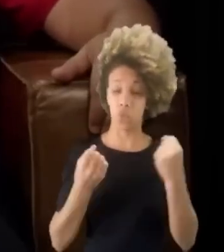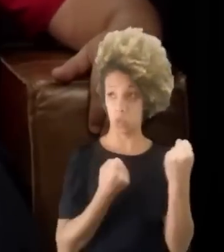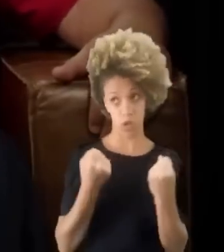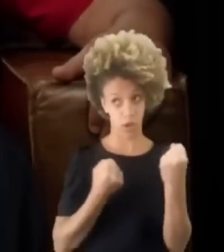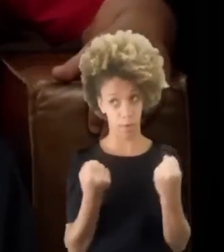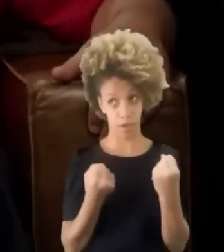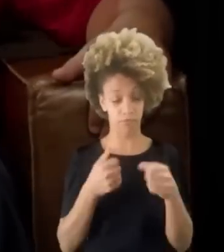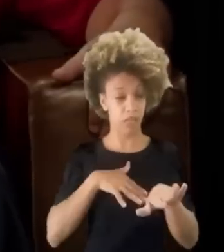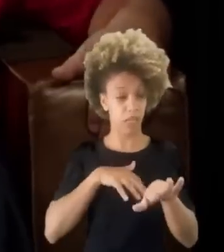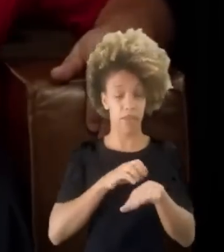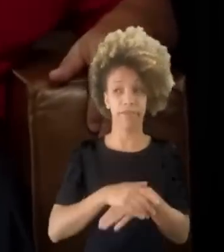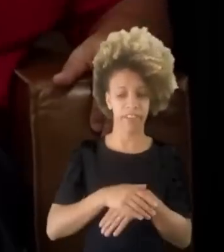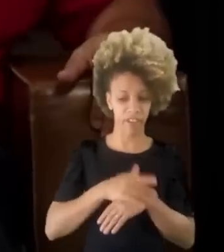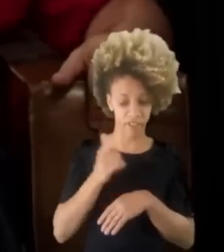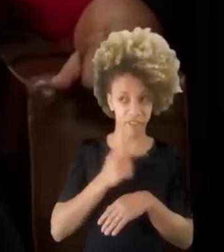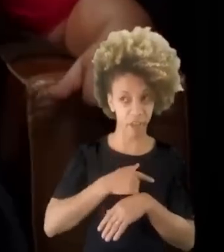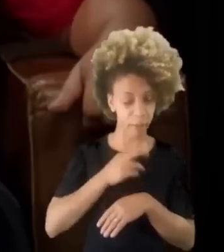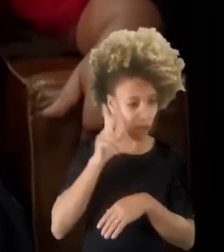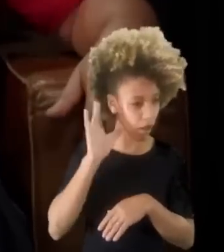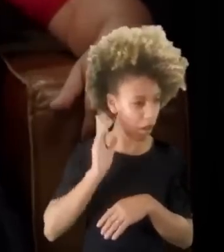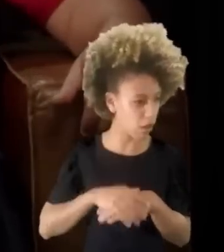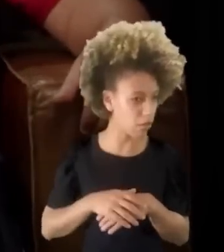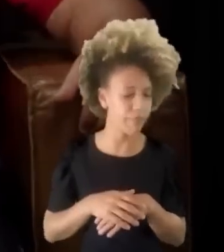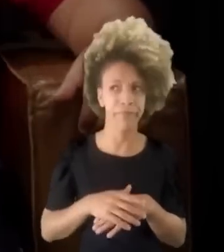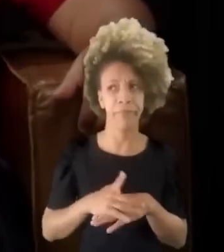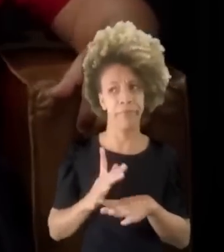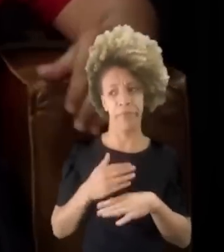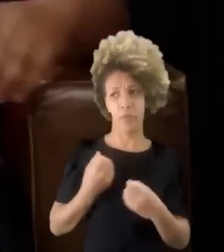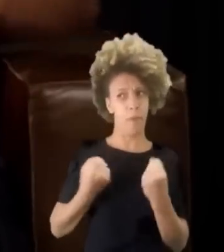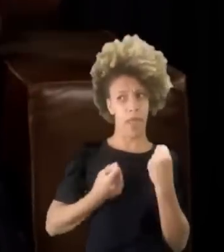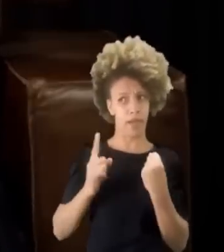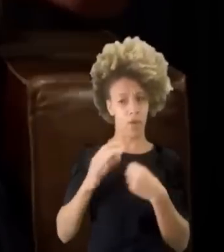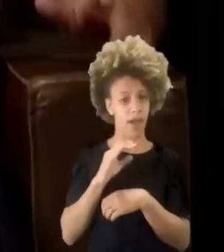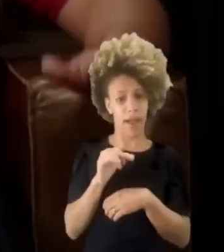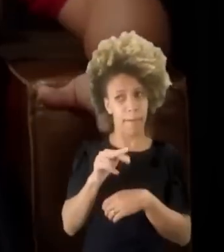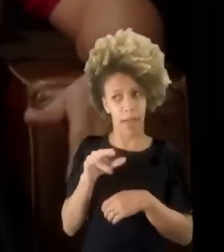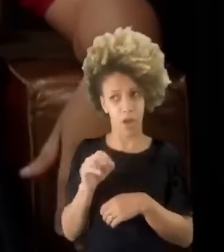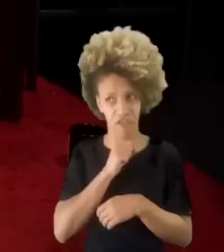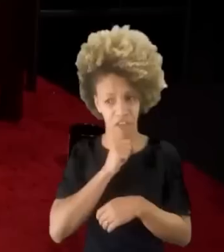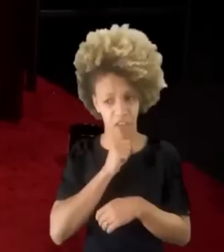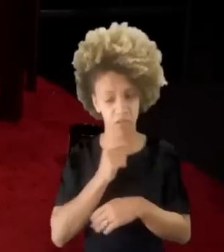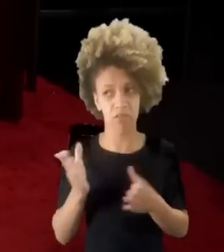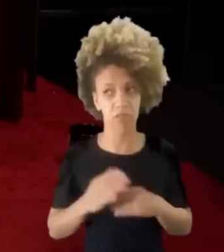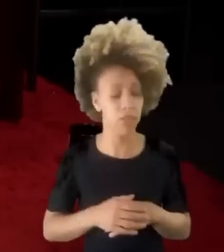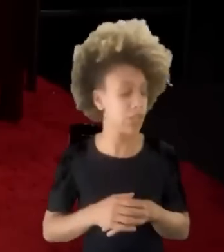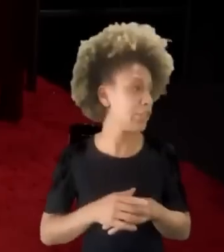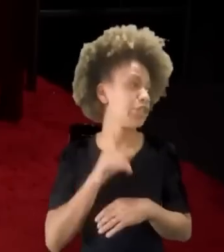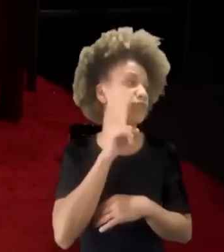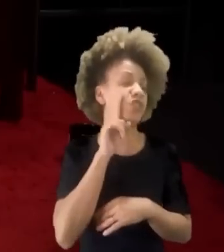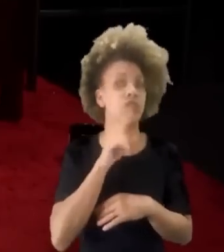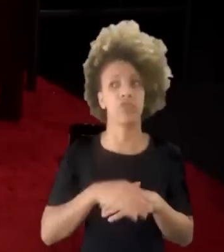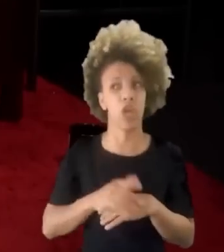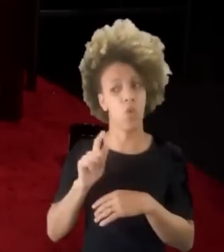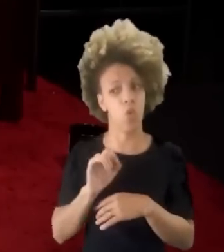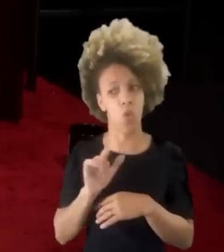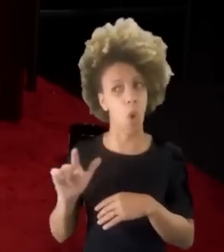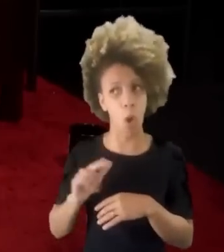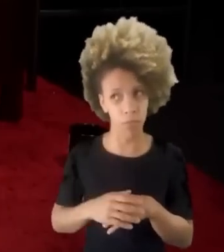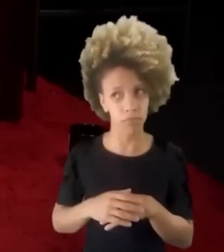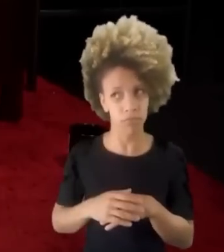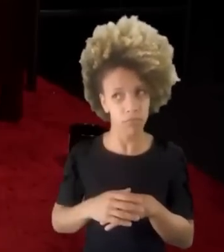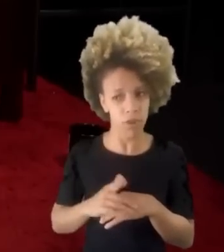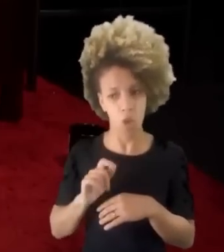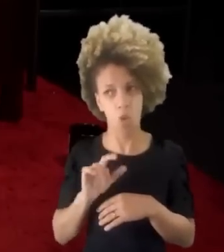conversível que é brega para o cara nem aí para né porque não é nenhum carrão é um Camaro velho que não sabia que nos Estados Unidos é um Gol bolinha né